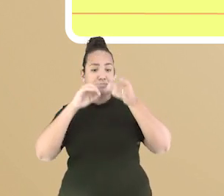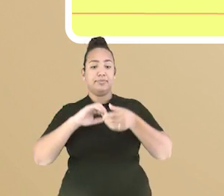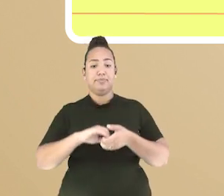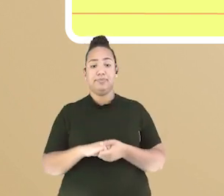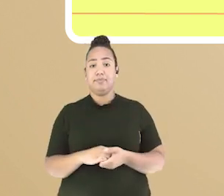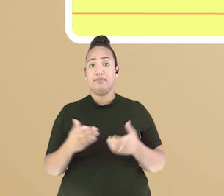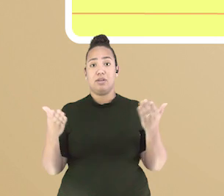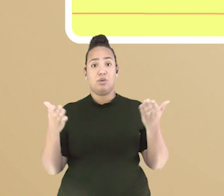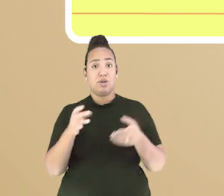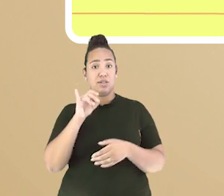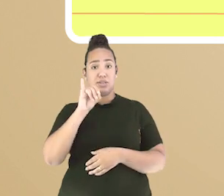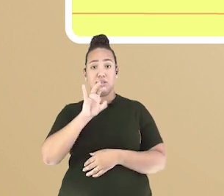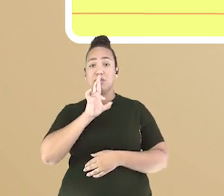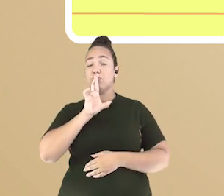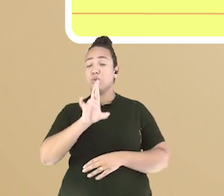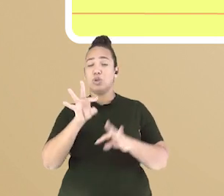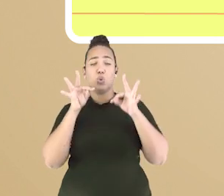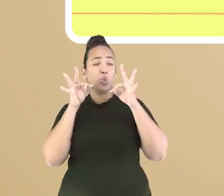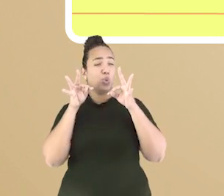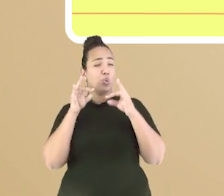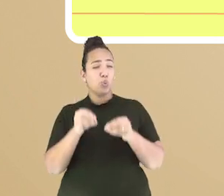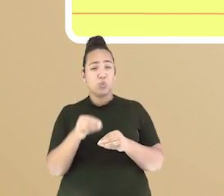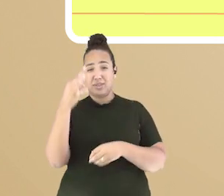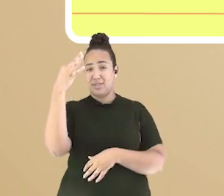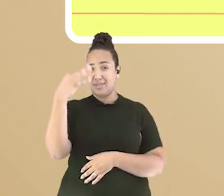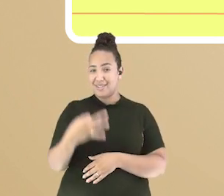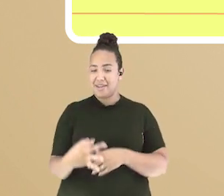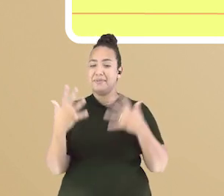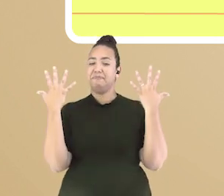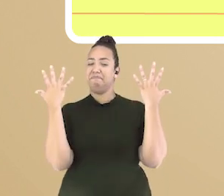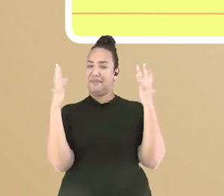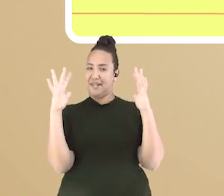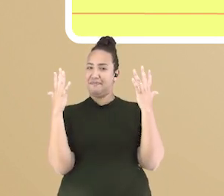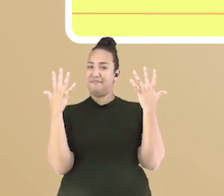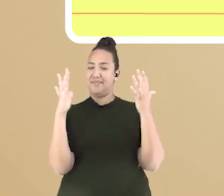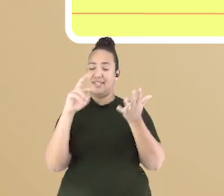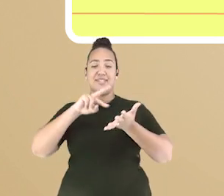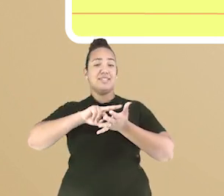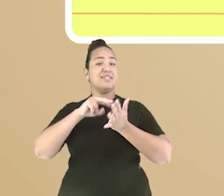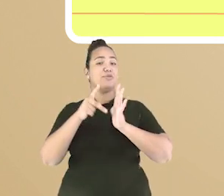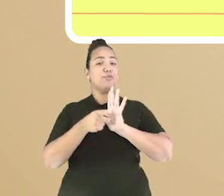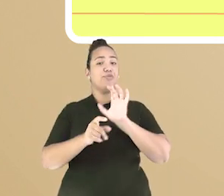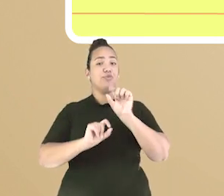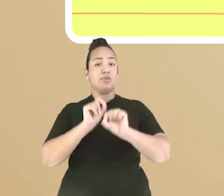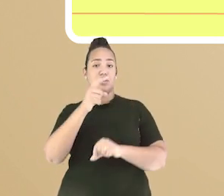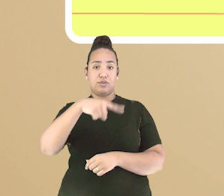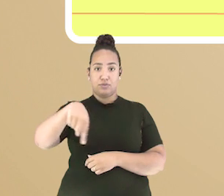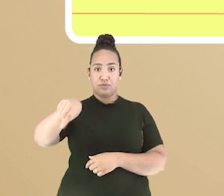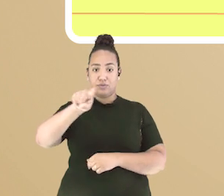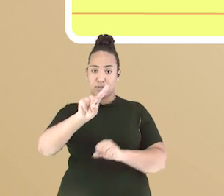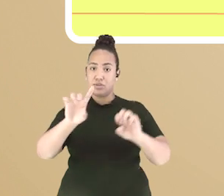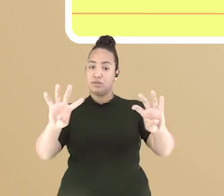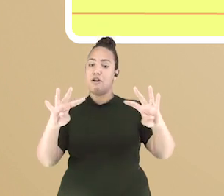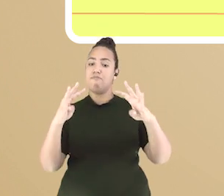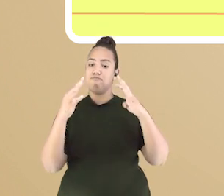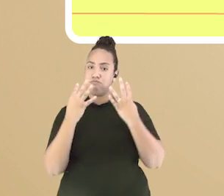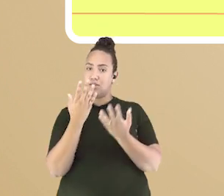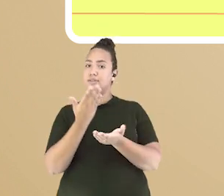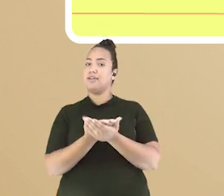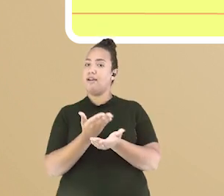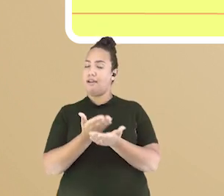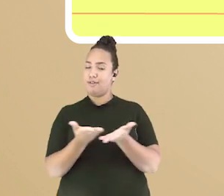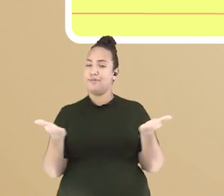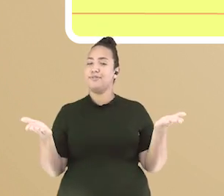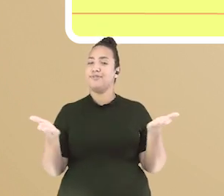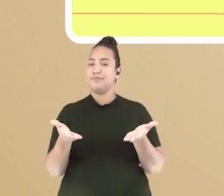matéria? Agora, se você acertou todas as questões, parabéns. Isso quer dizer que você prestou bastante atenção na